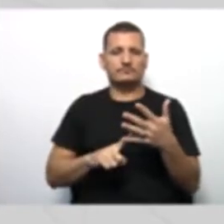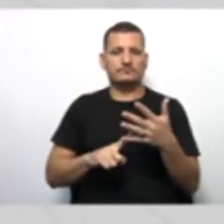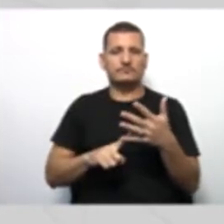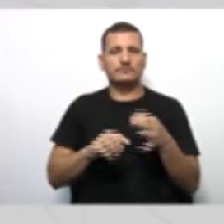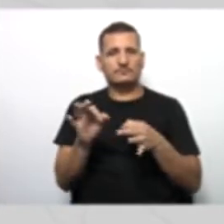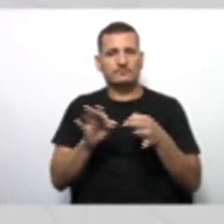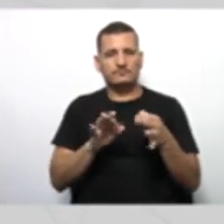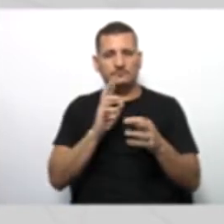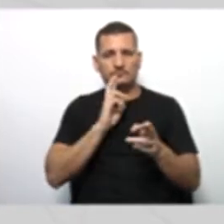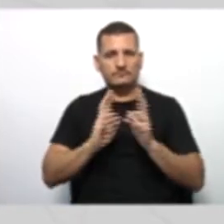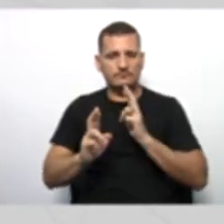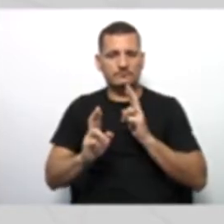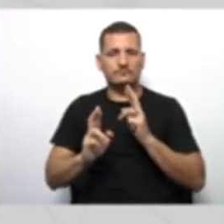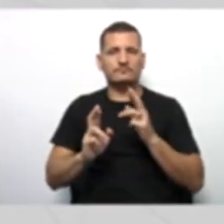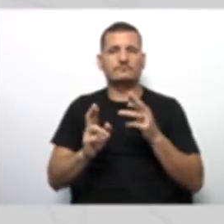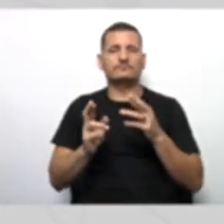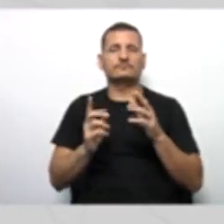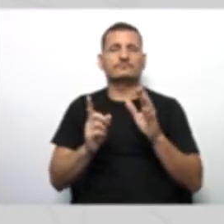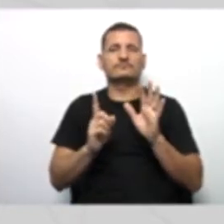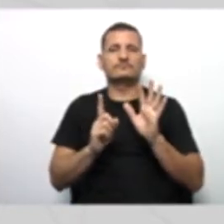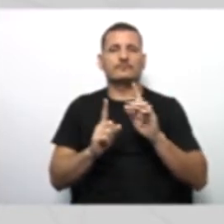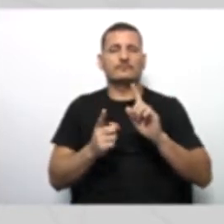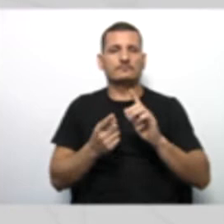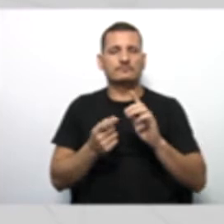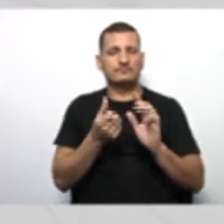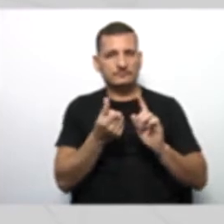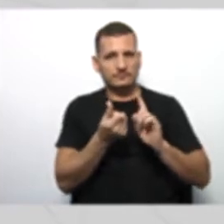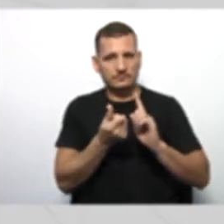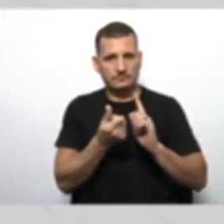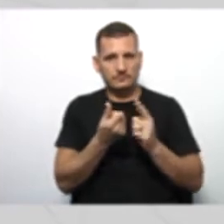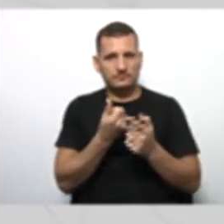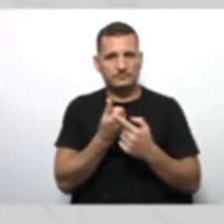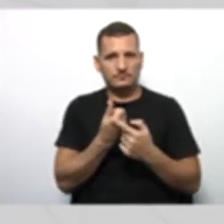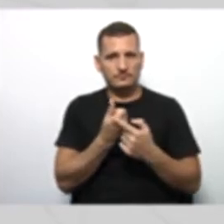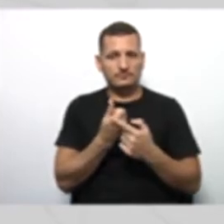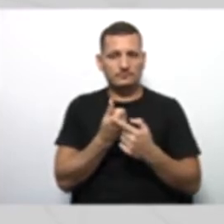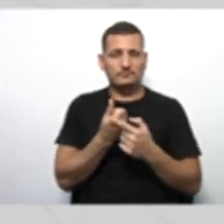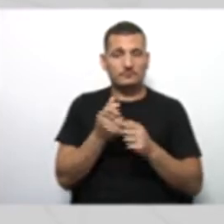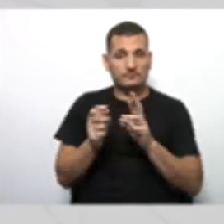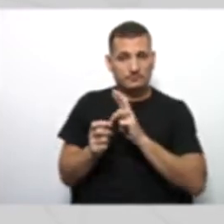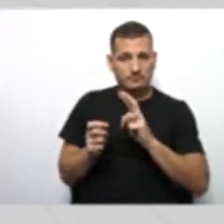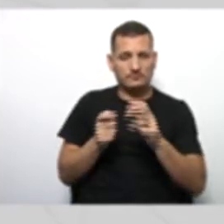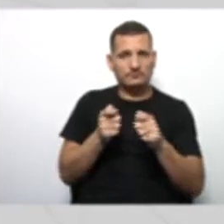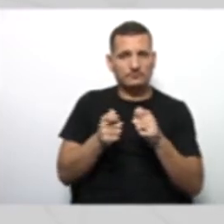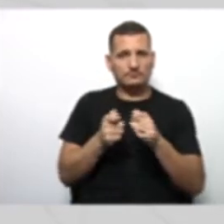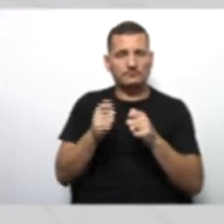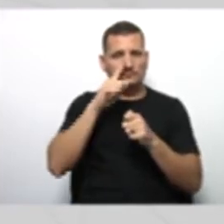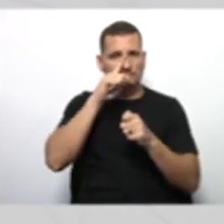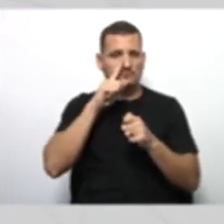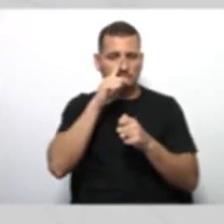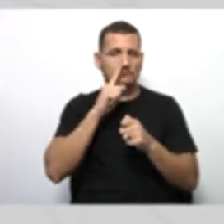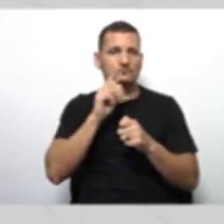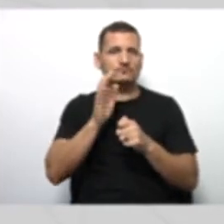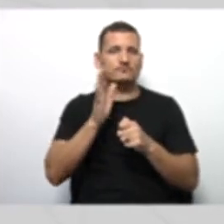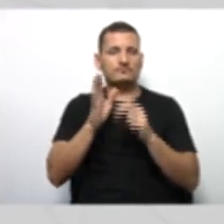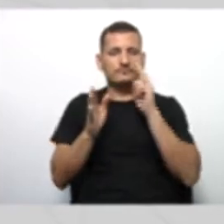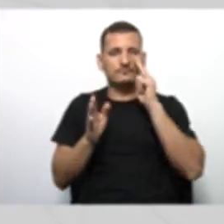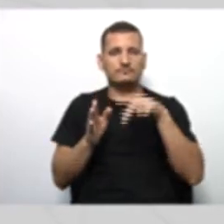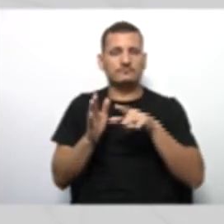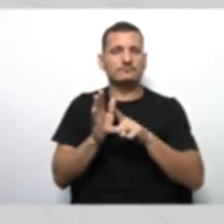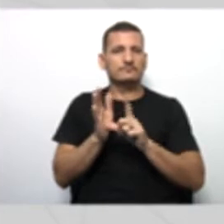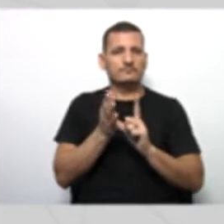das respostas e o monitoramento e controle desses riscos, tá, gente? É aquilo que a gente já viu antes.